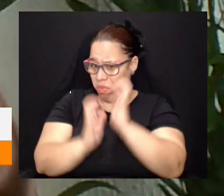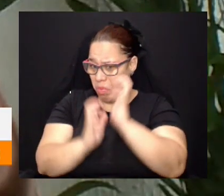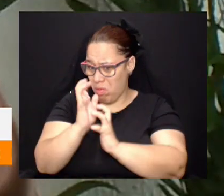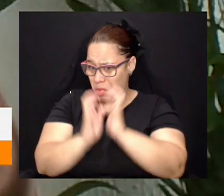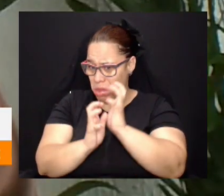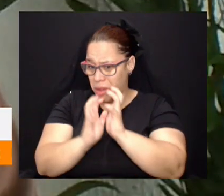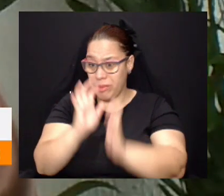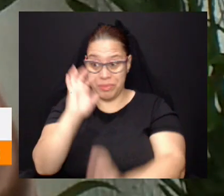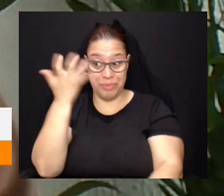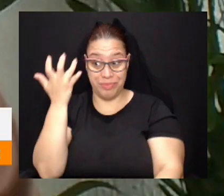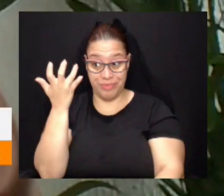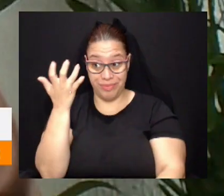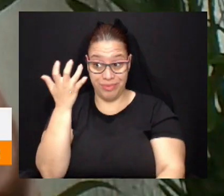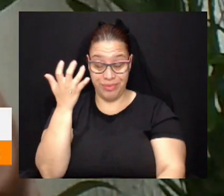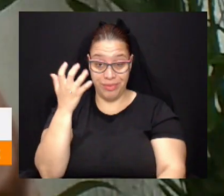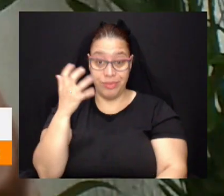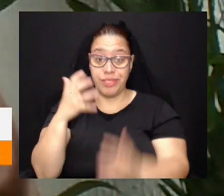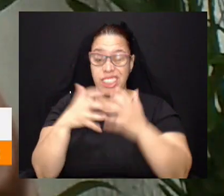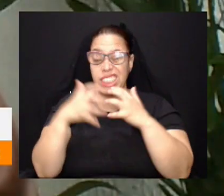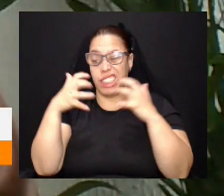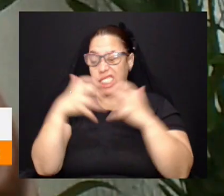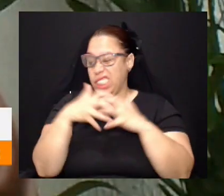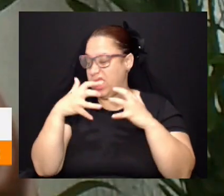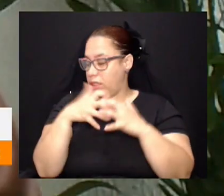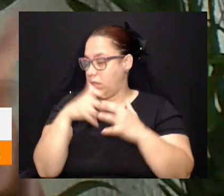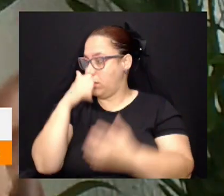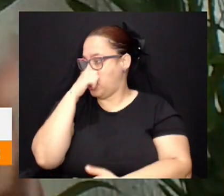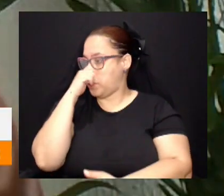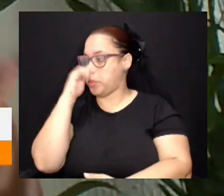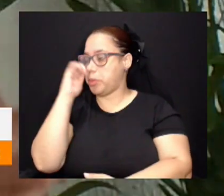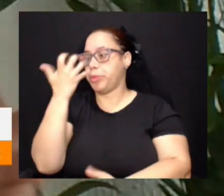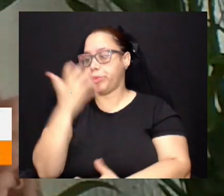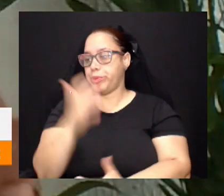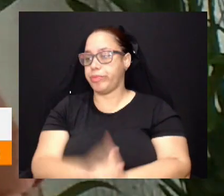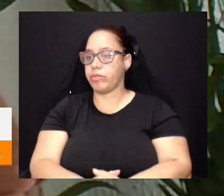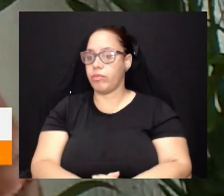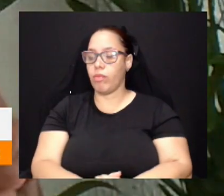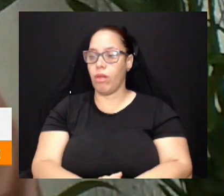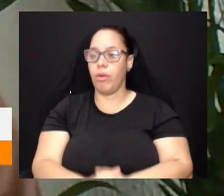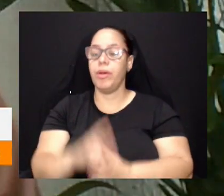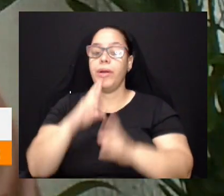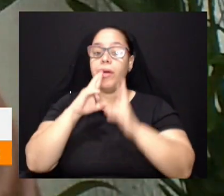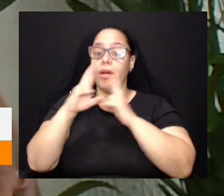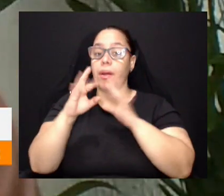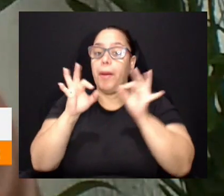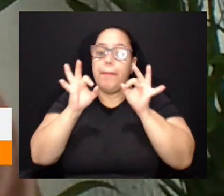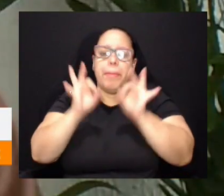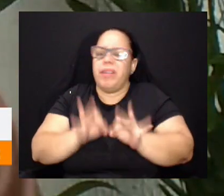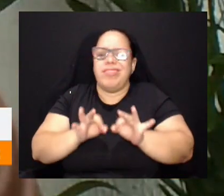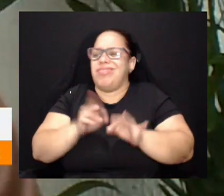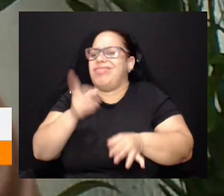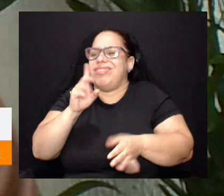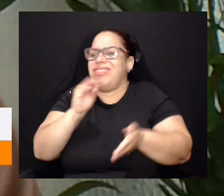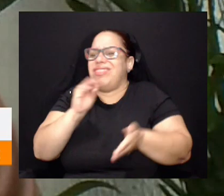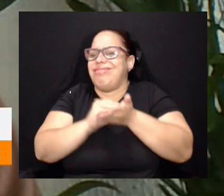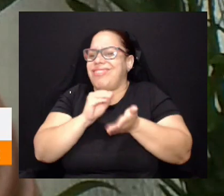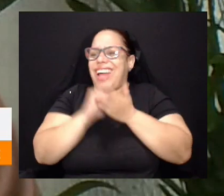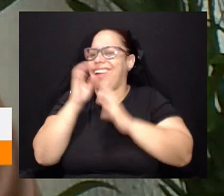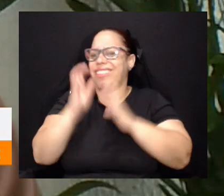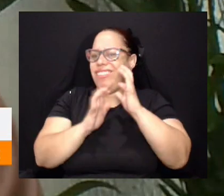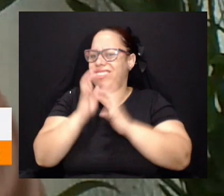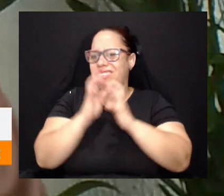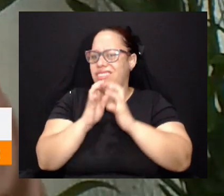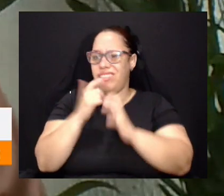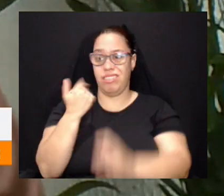ocorre, conflitos ocorrem. Um relacionamento perfeito não é ausência de conflitos, todos nós